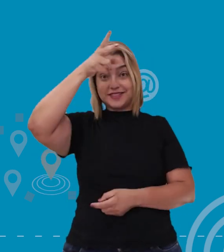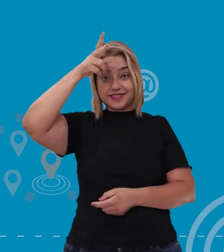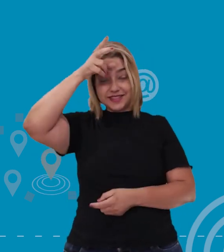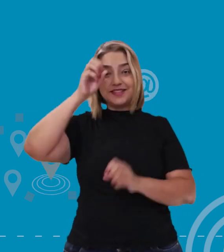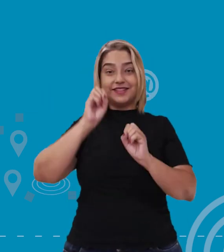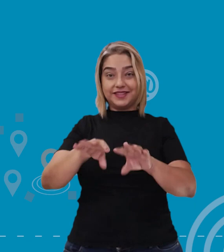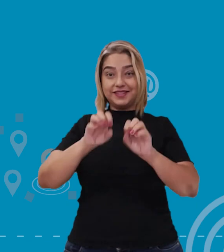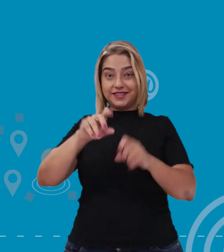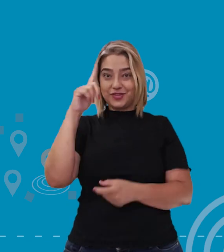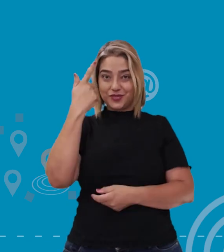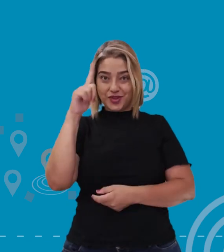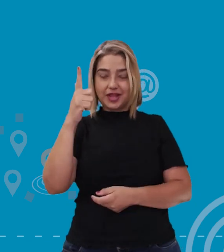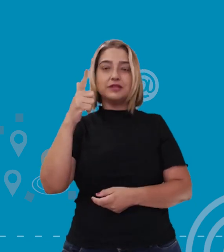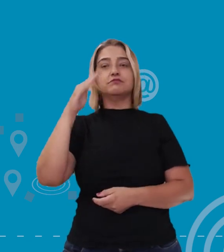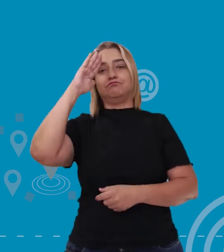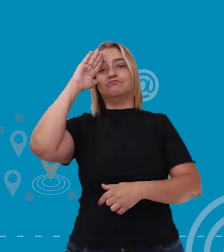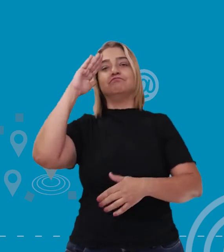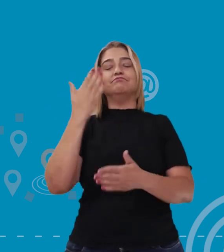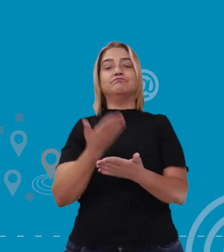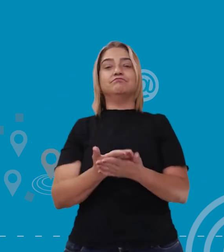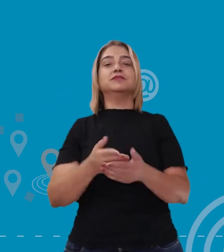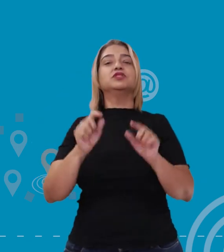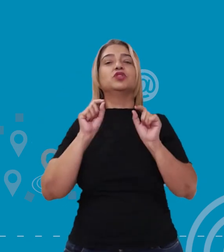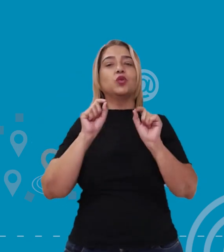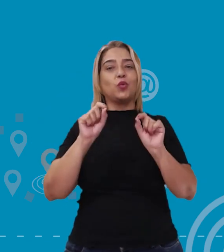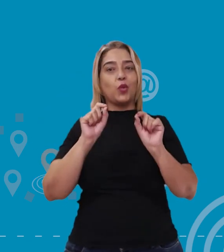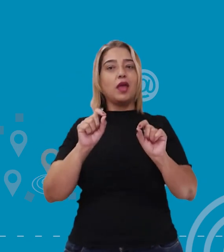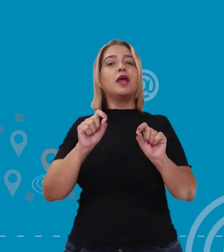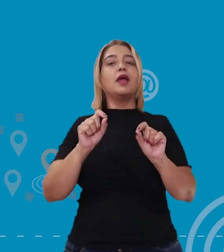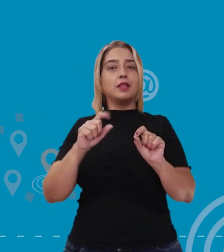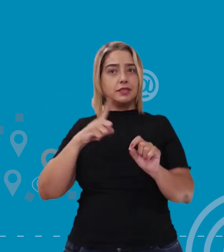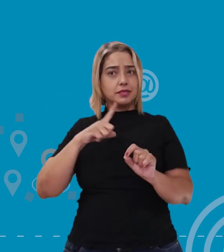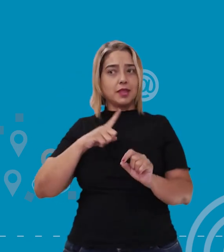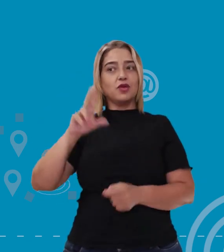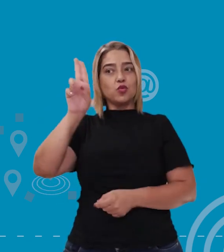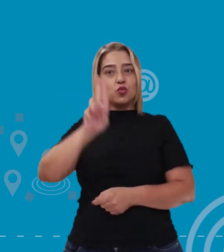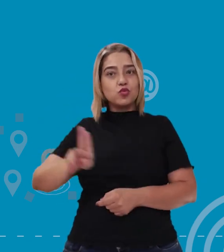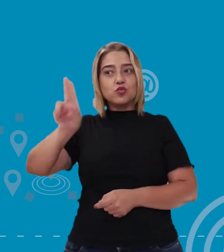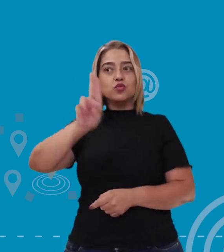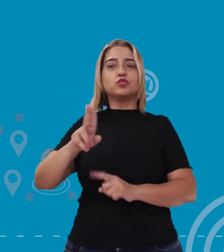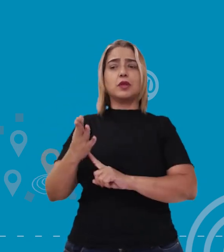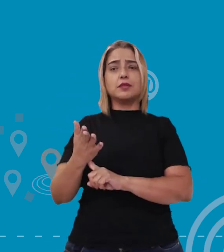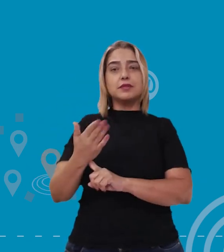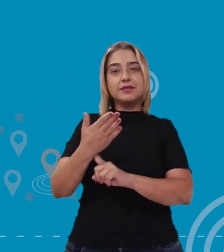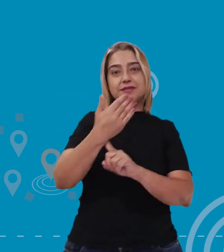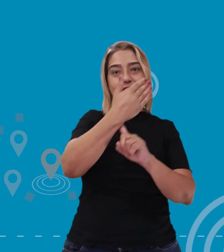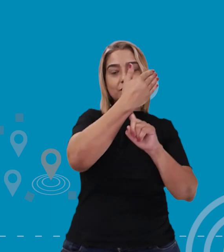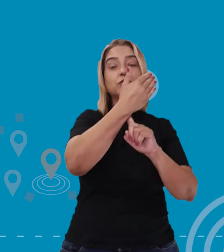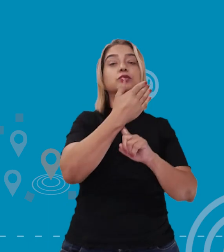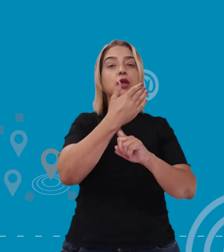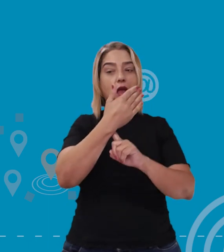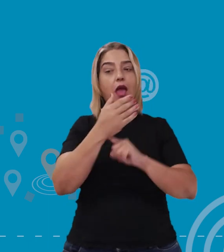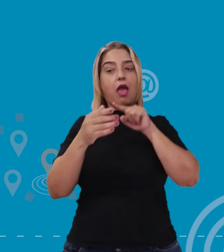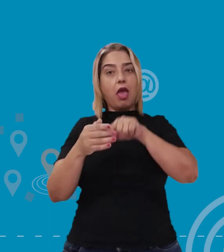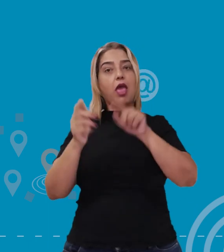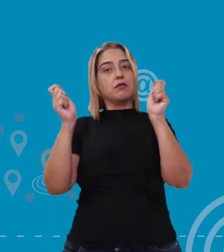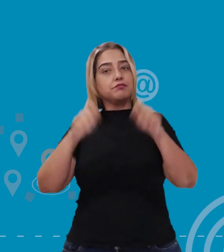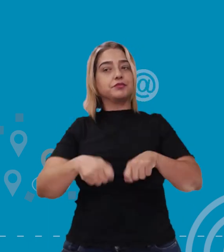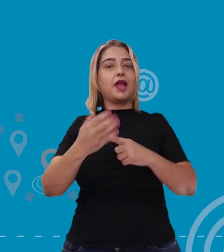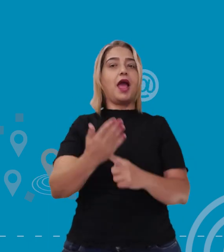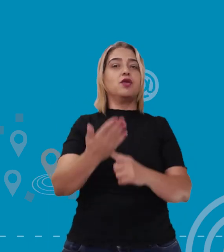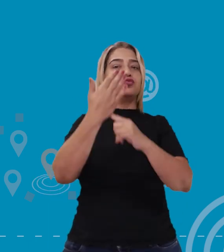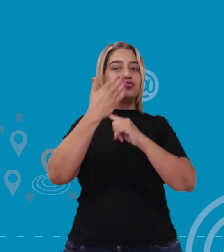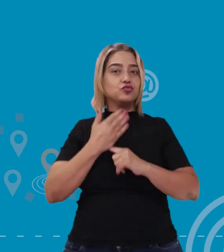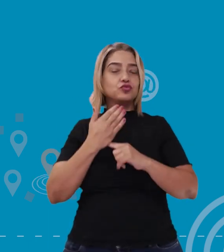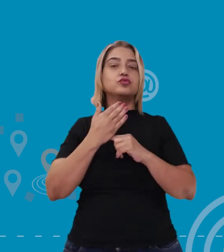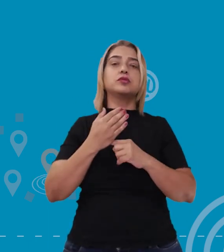Educação, acreditamos no uso das tecnologias digitais e que elas podem